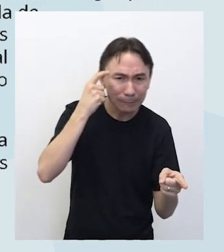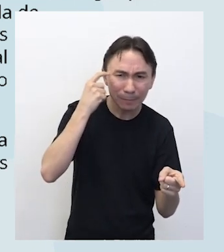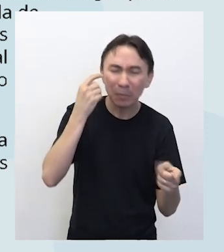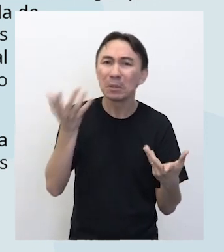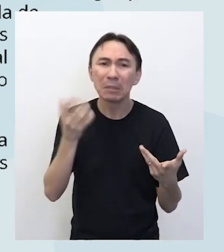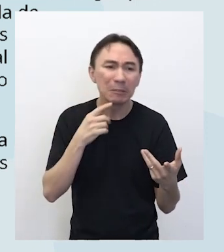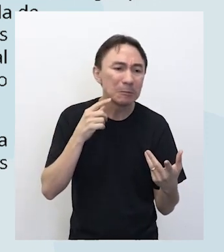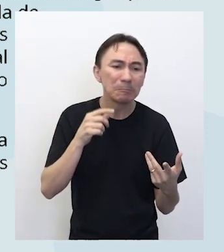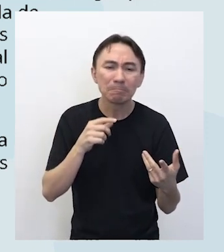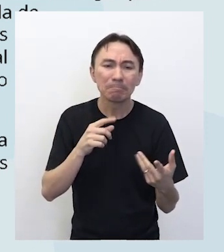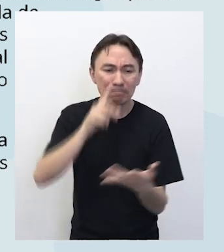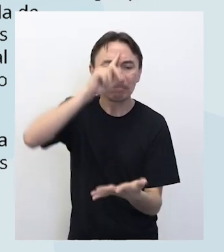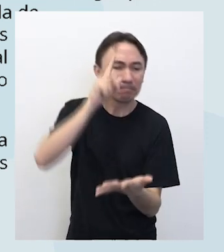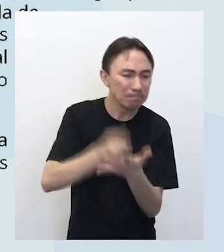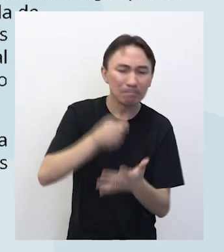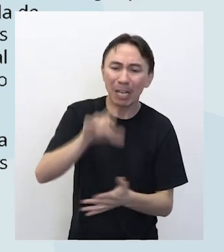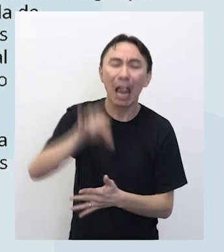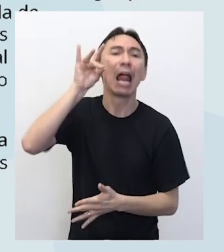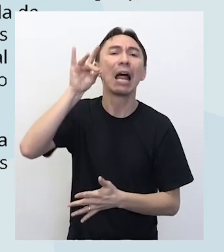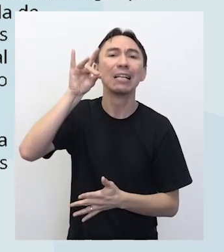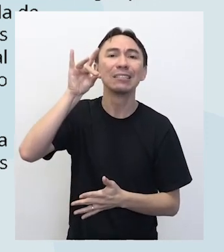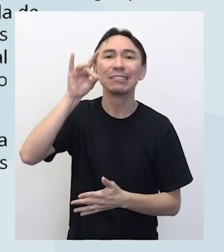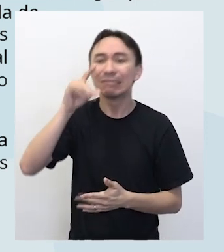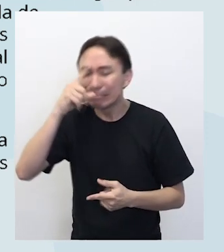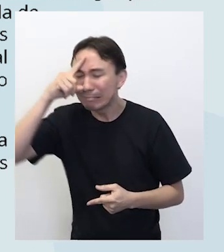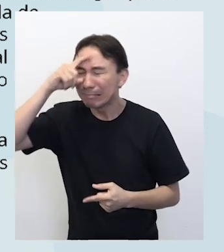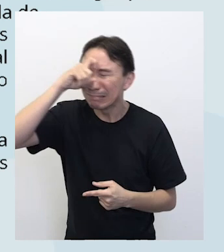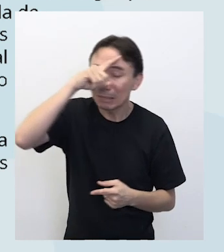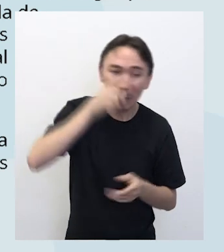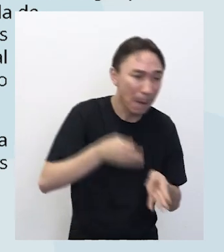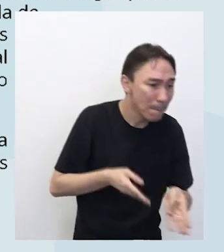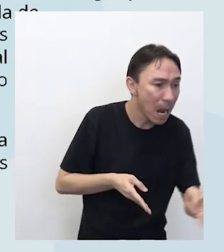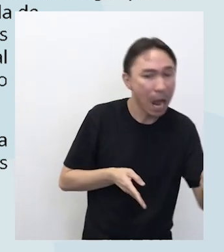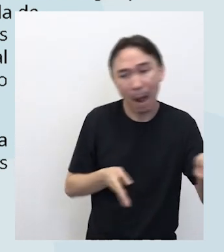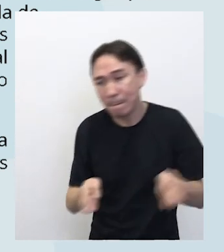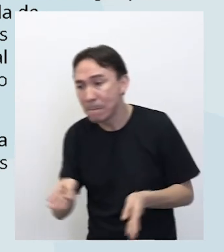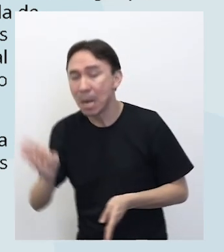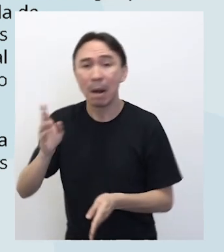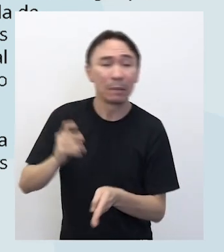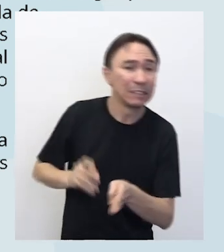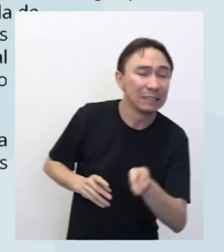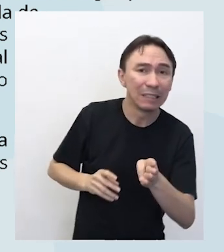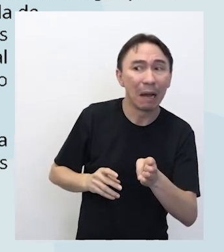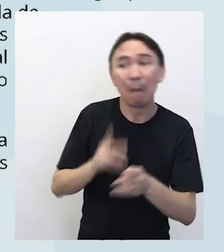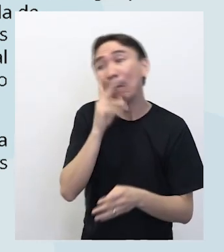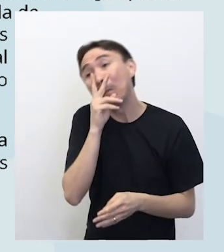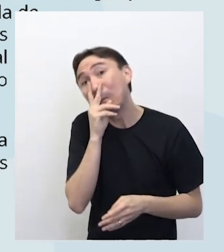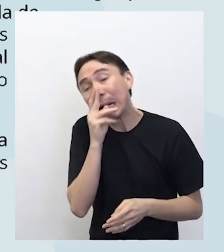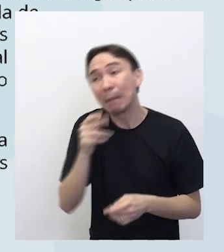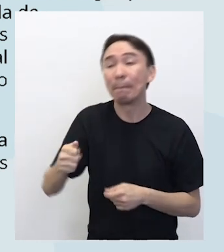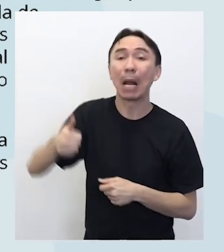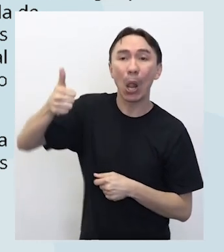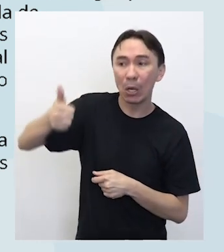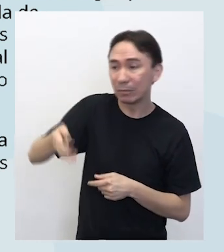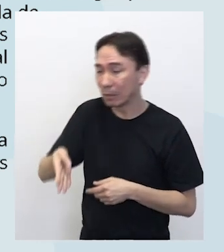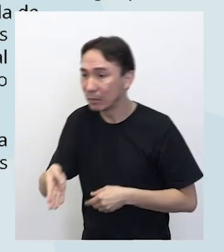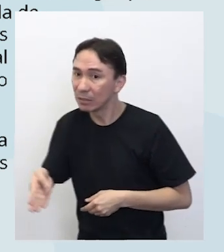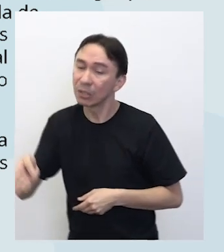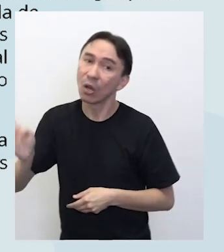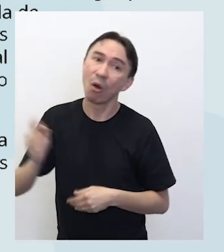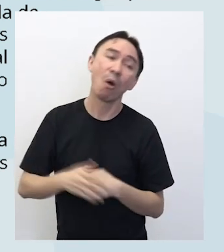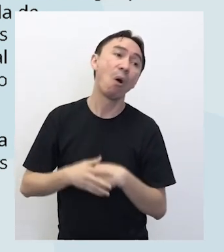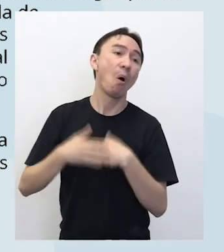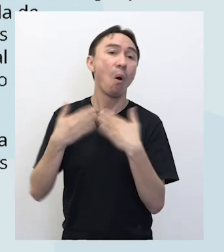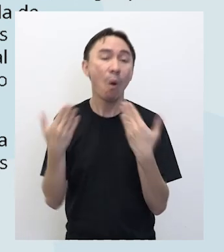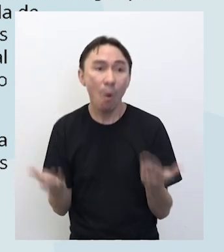eleger, escolher o caminho correto, aquele que parece mais proveitoso ou ainda aquele que